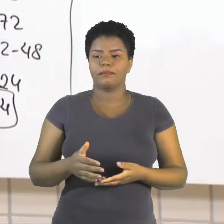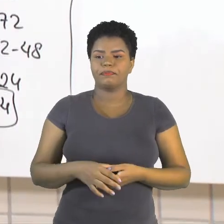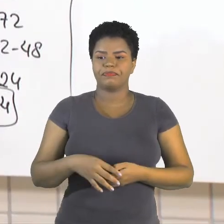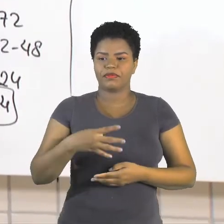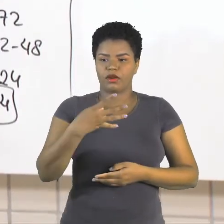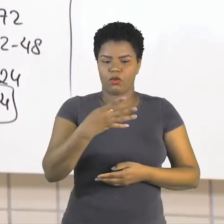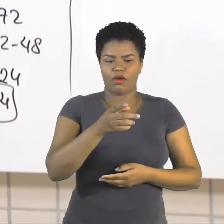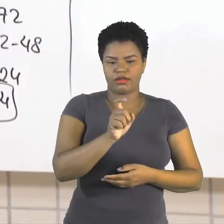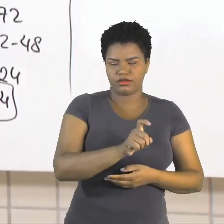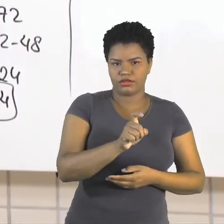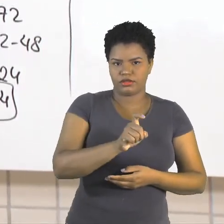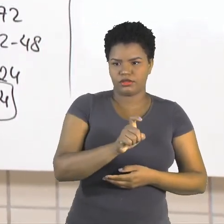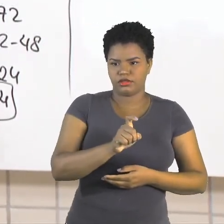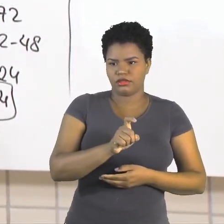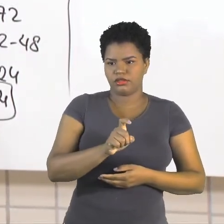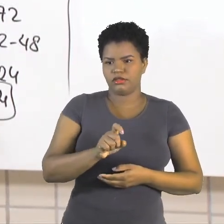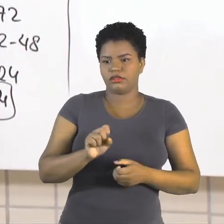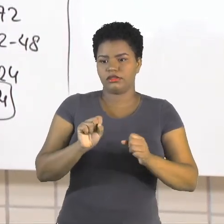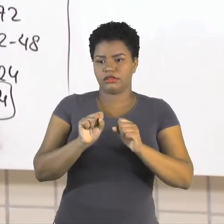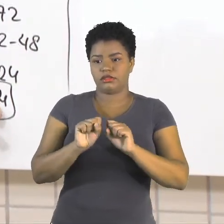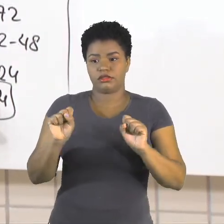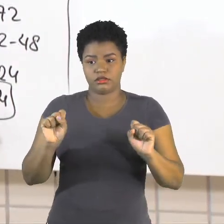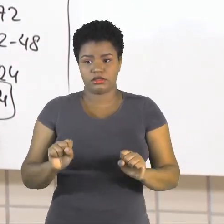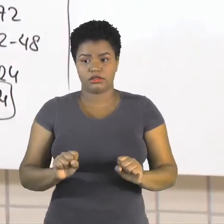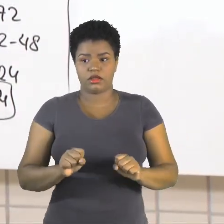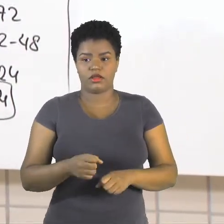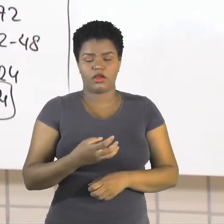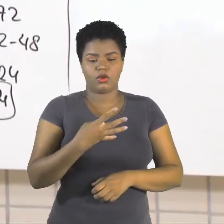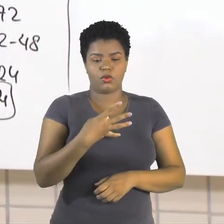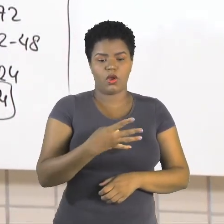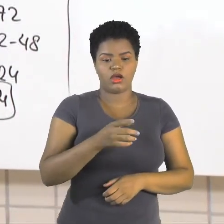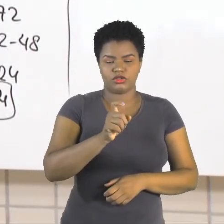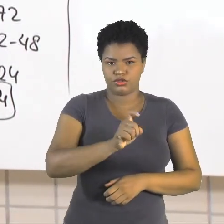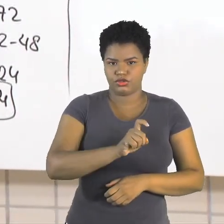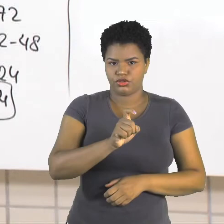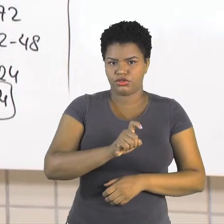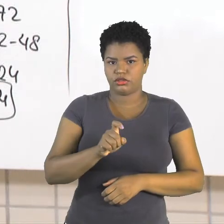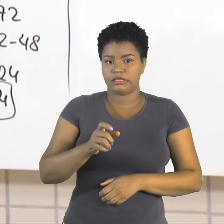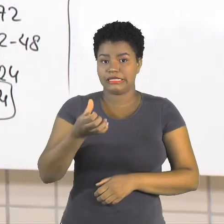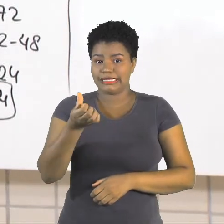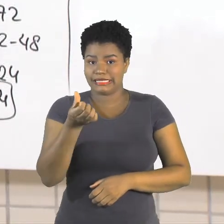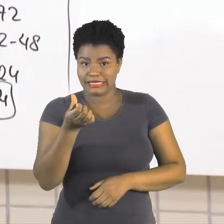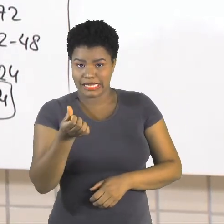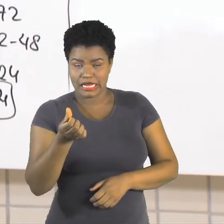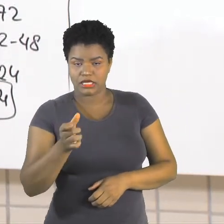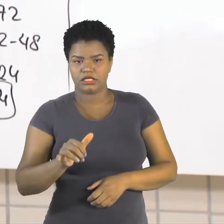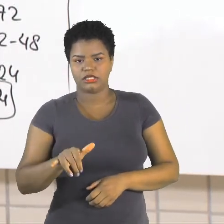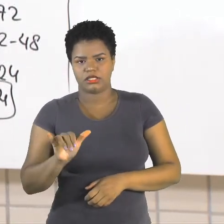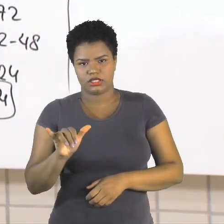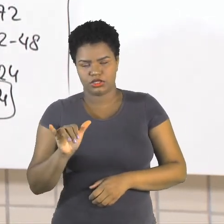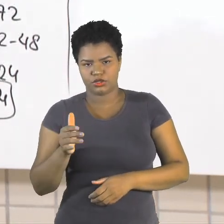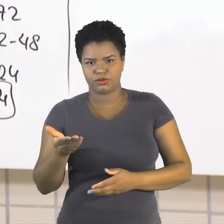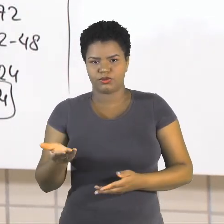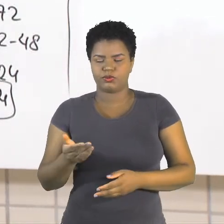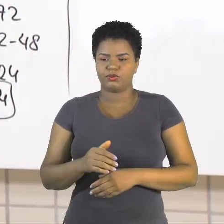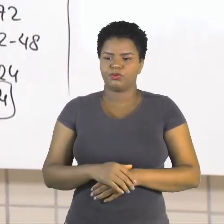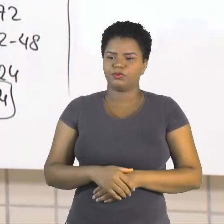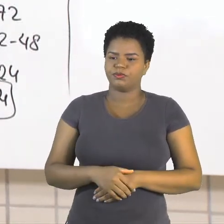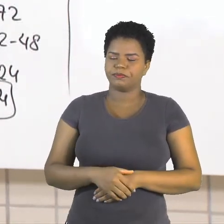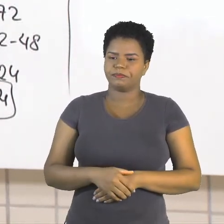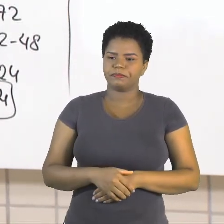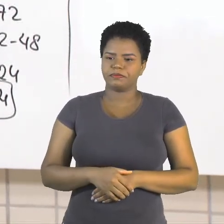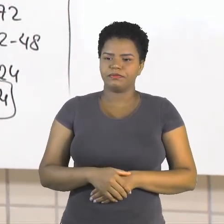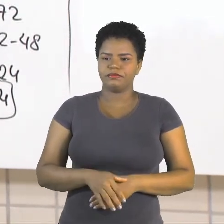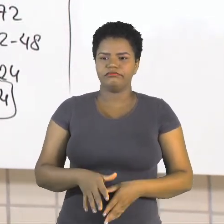x, solução do nosso sistema. Vai ser 4 para x e 6 para y. Pessoal, e